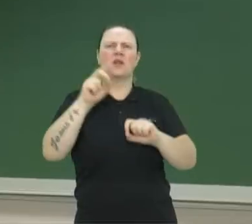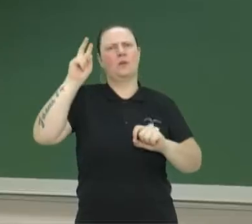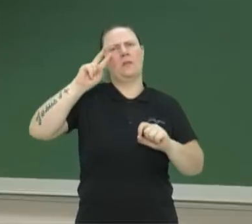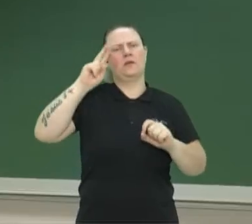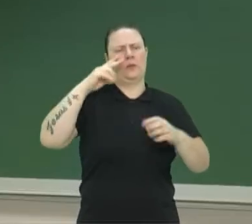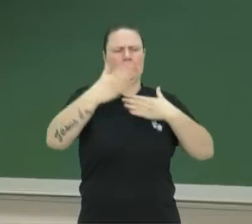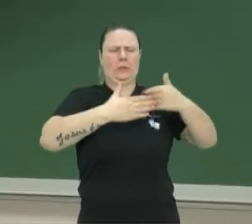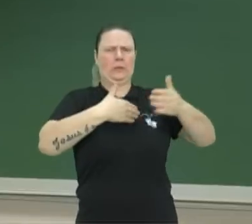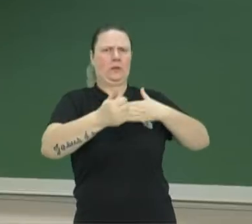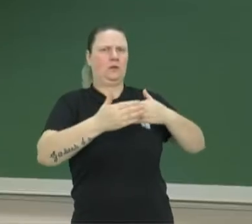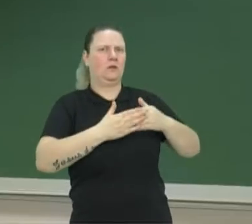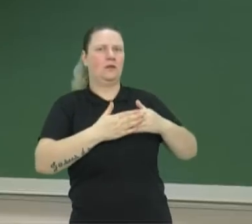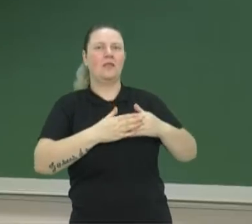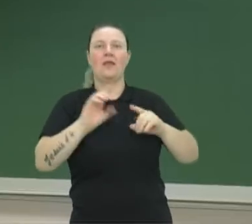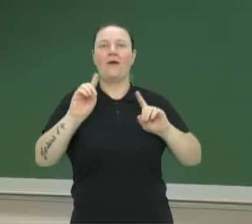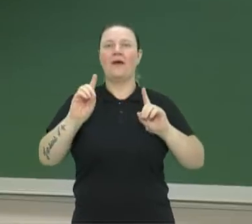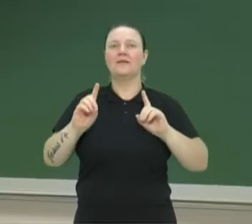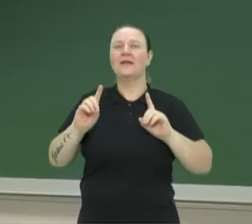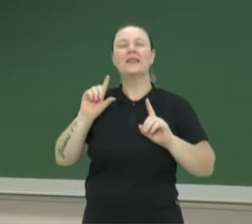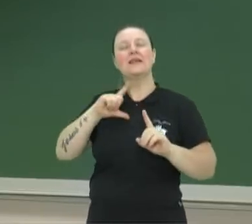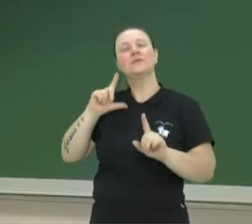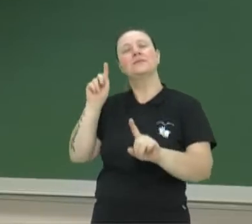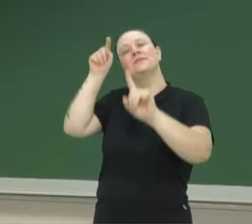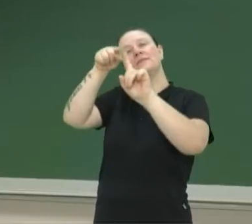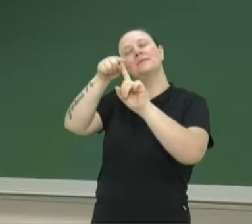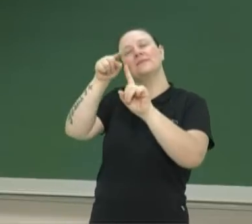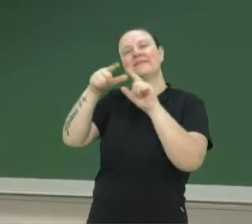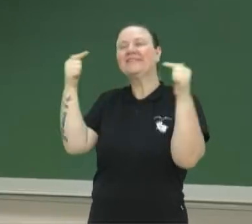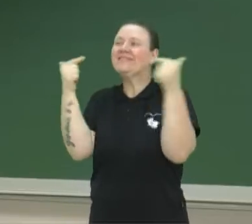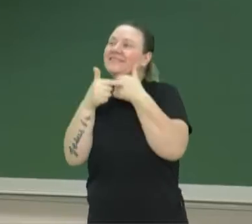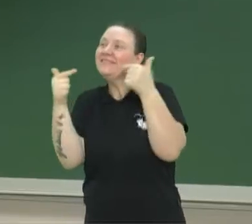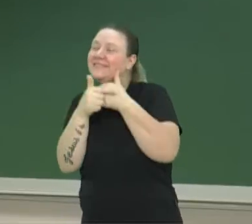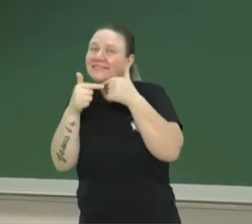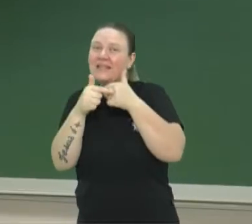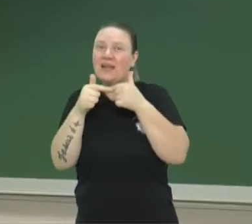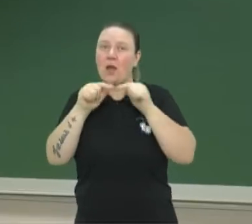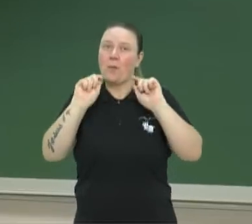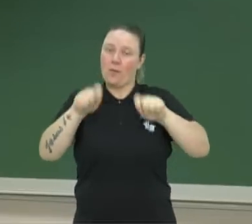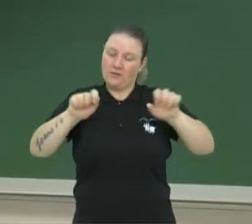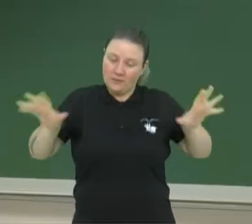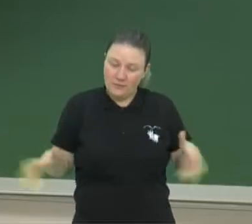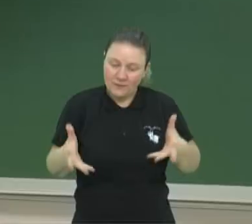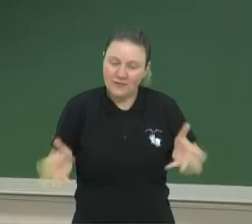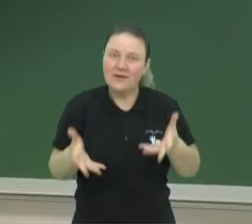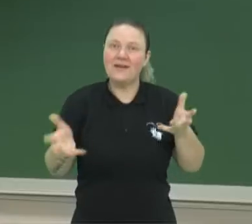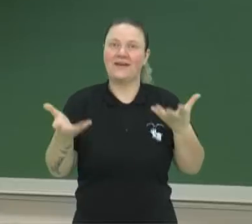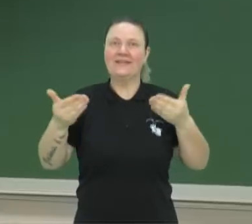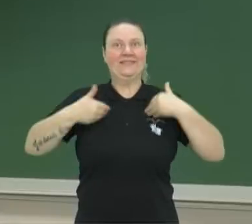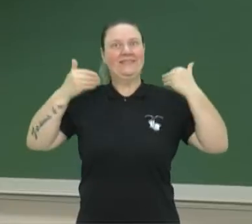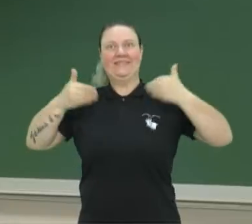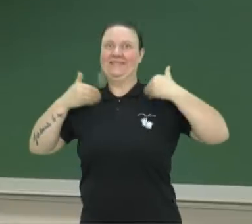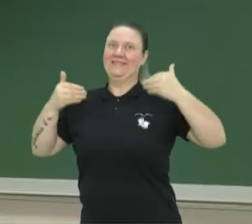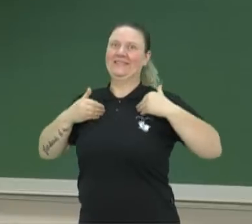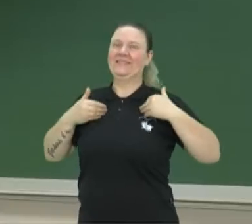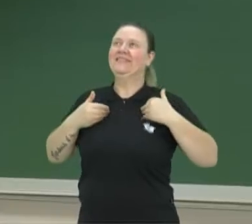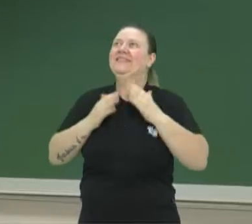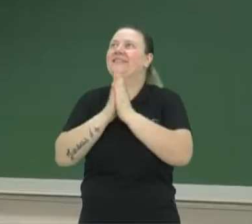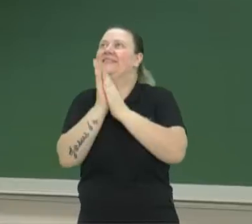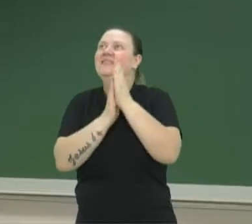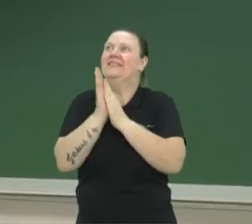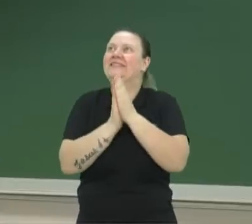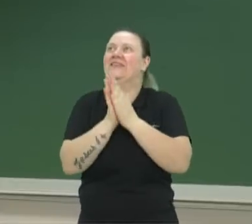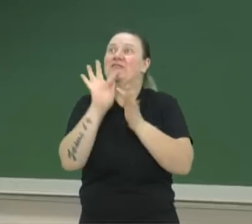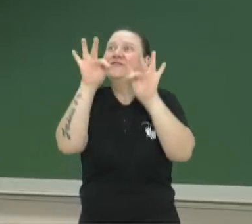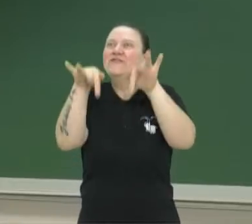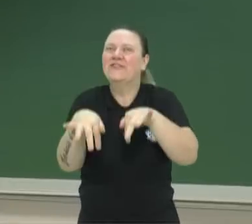qualquer, é uma história engraçada, é uma história que nos anima, que nos motiva a querer saber o final daquela história, certo?